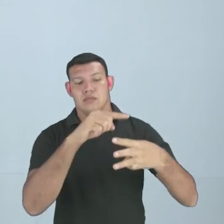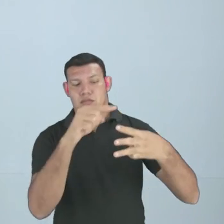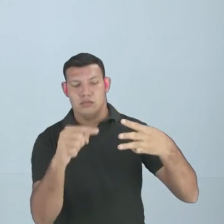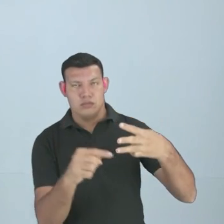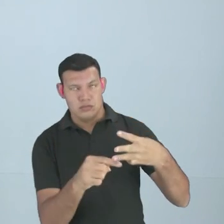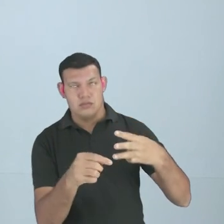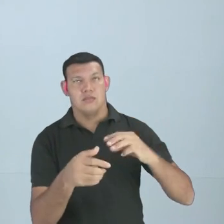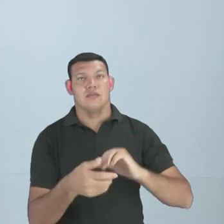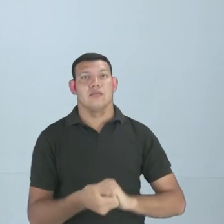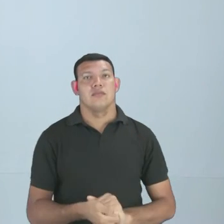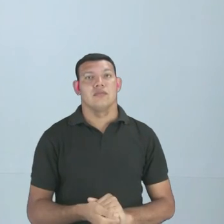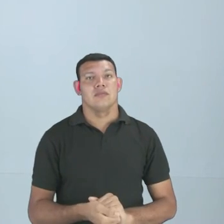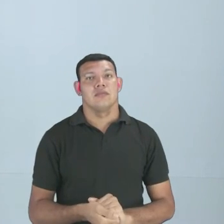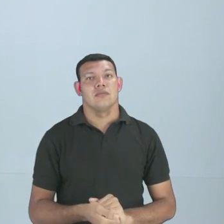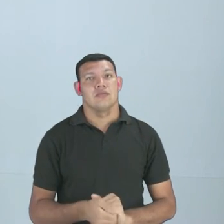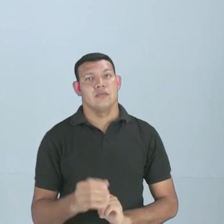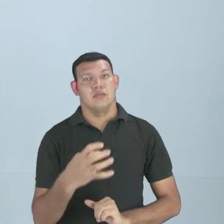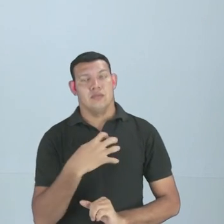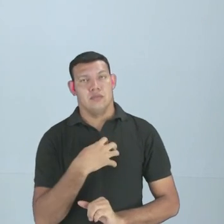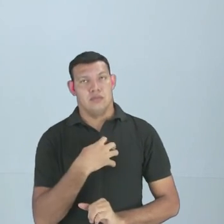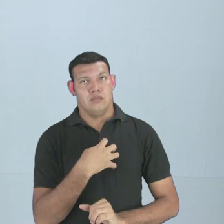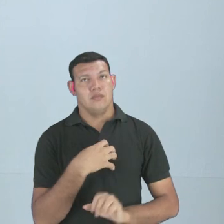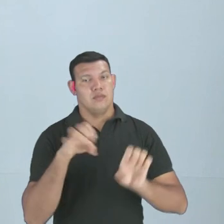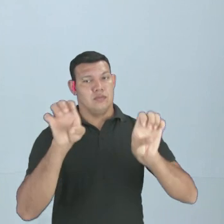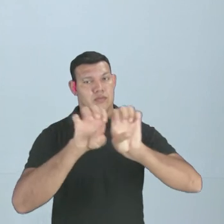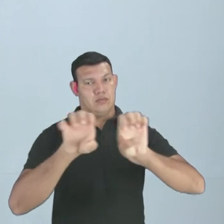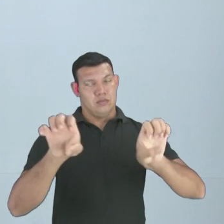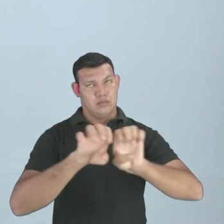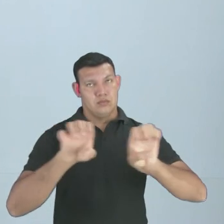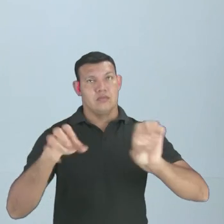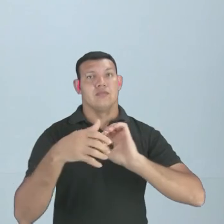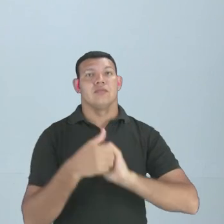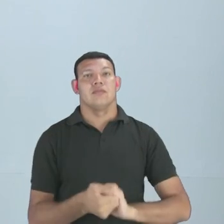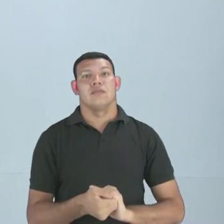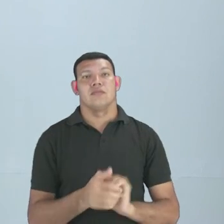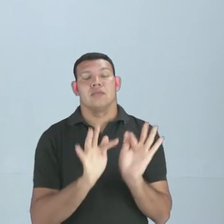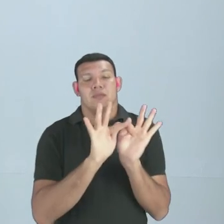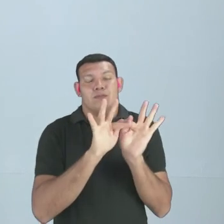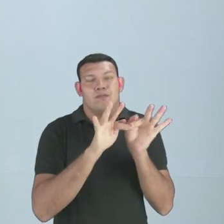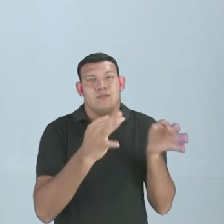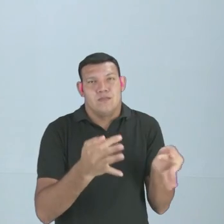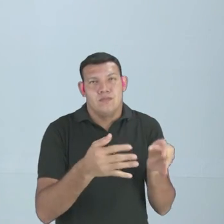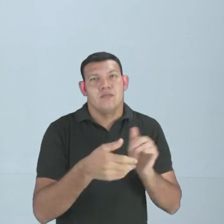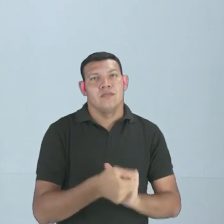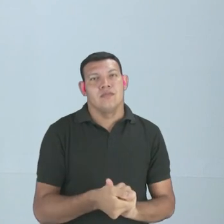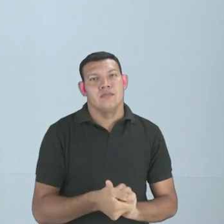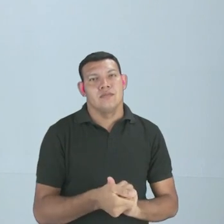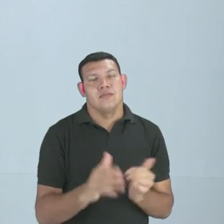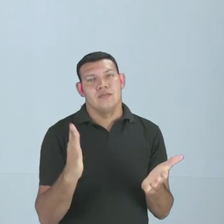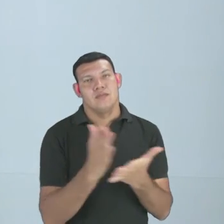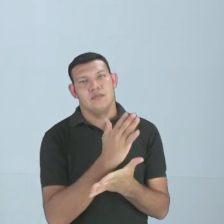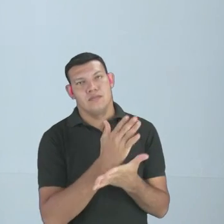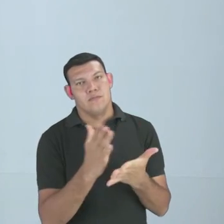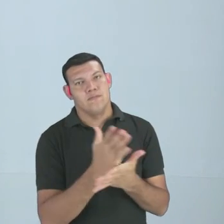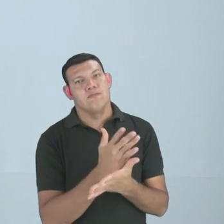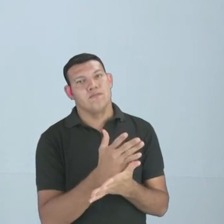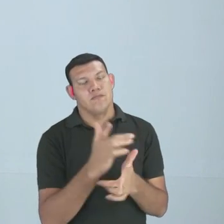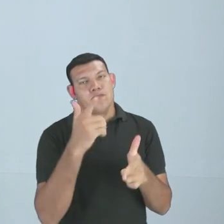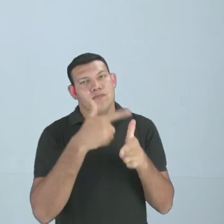três formas de equações elas simplificam muito em algumas